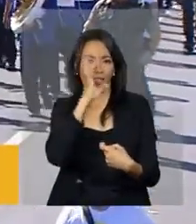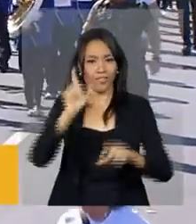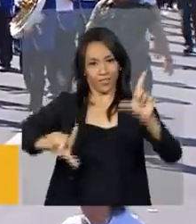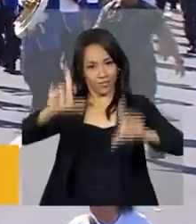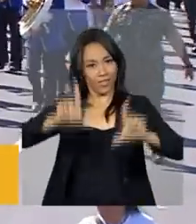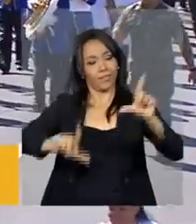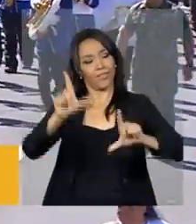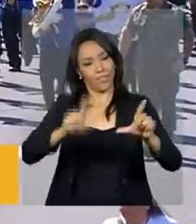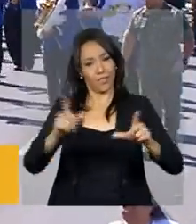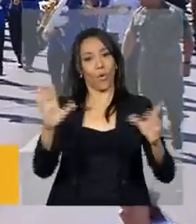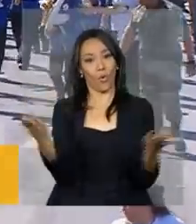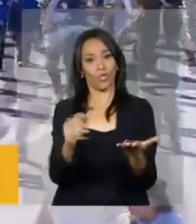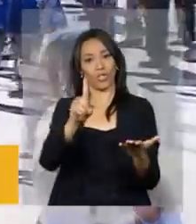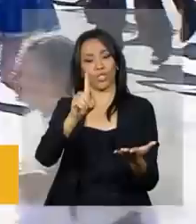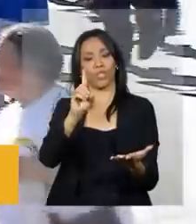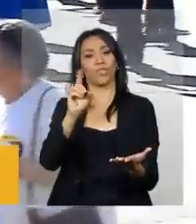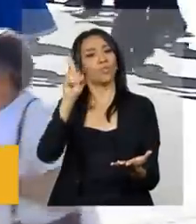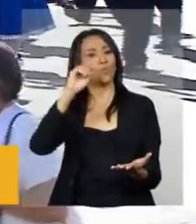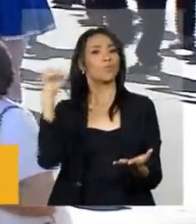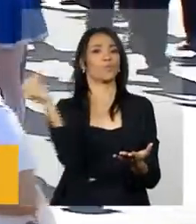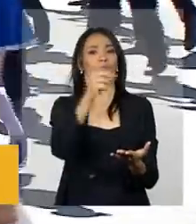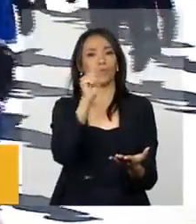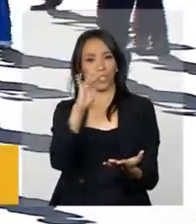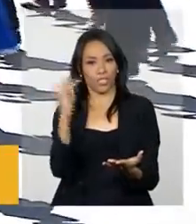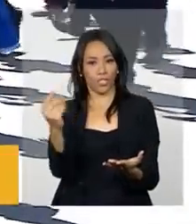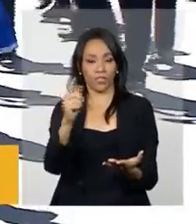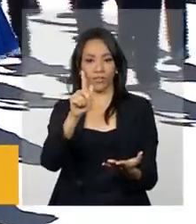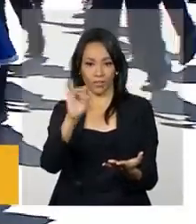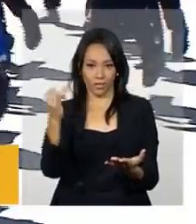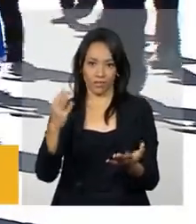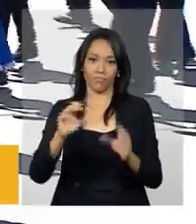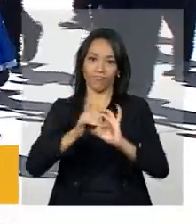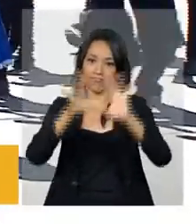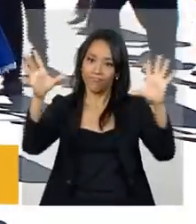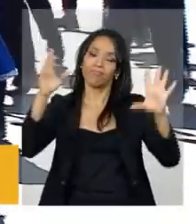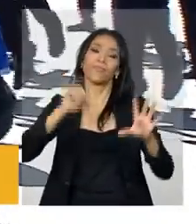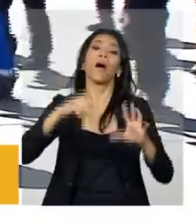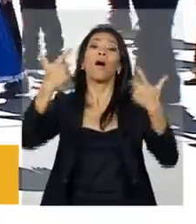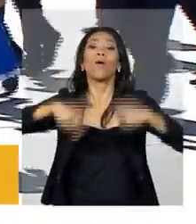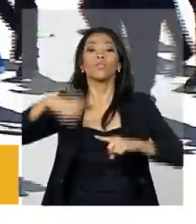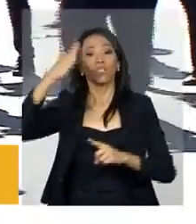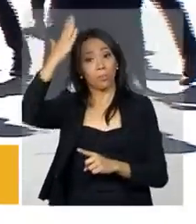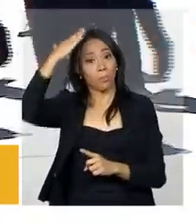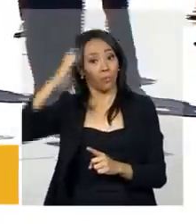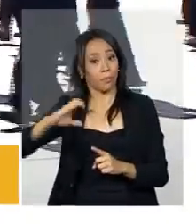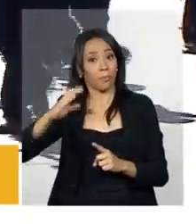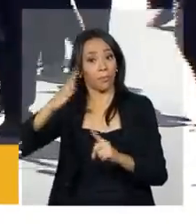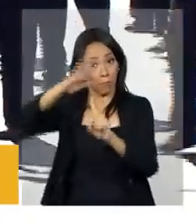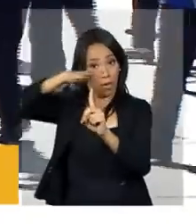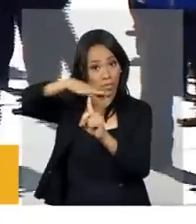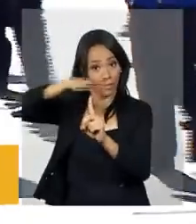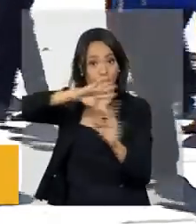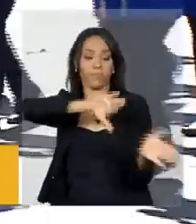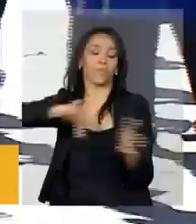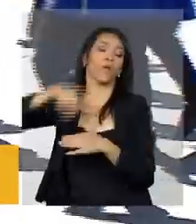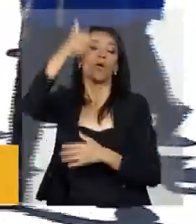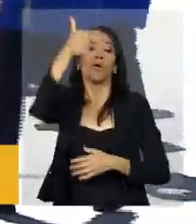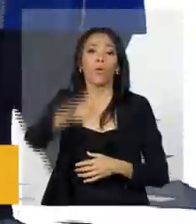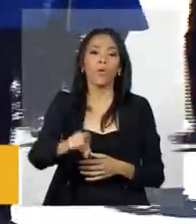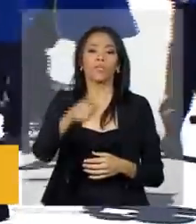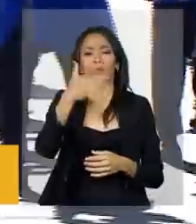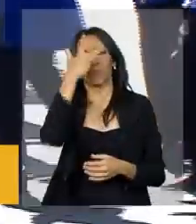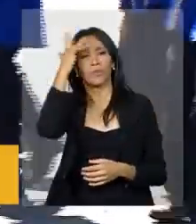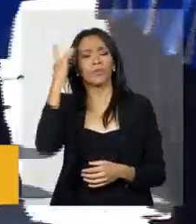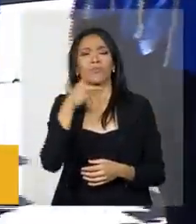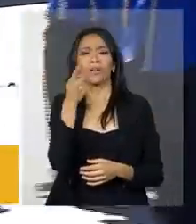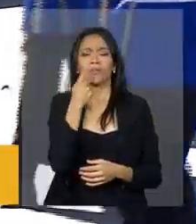cobertura do Dia da Independência direto de Curitiba, no Paraná. O Antônio Sabini Júnior, de Casa Branca, São Paulo, é apaixonado pela